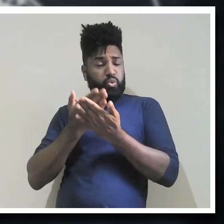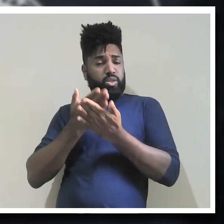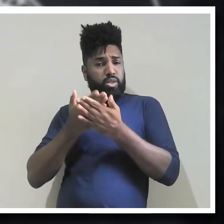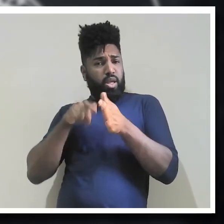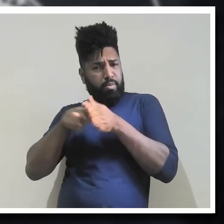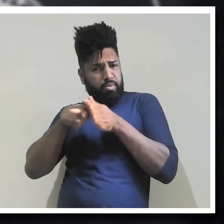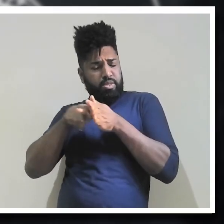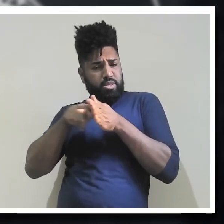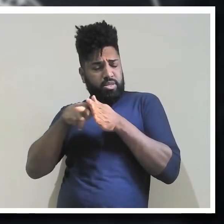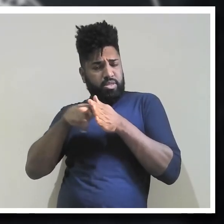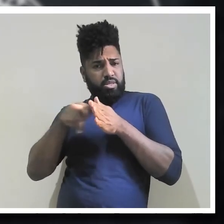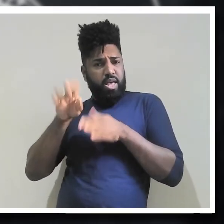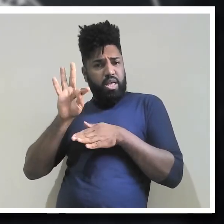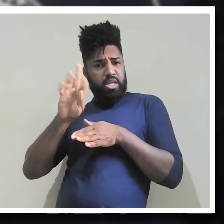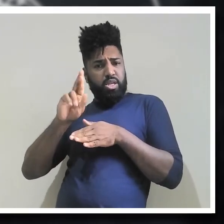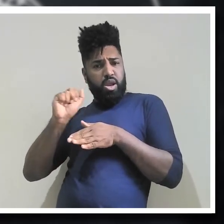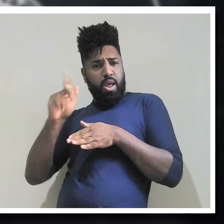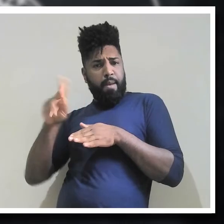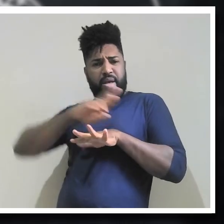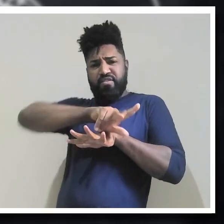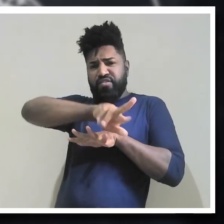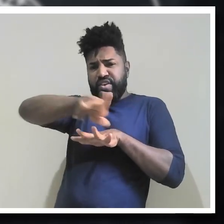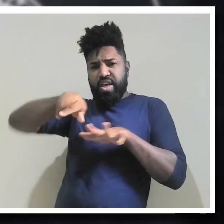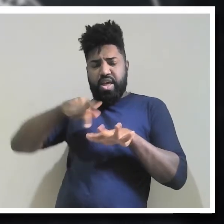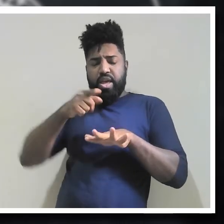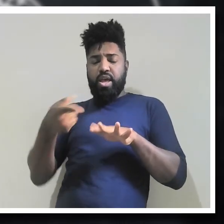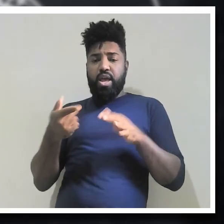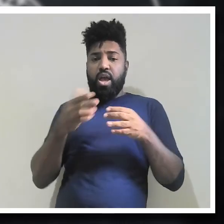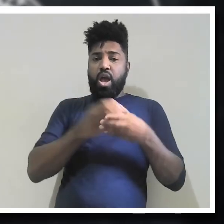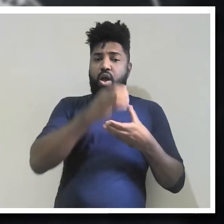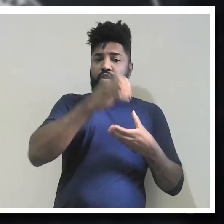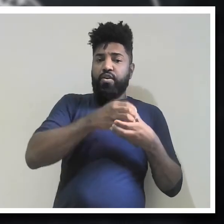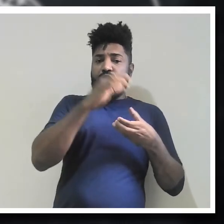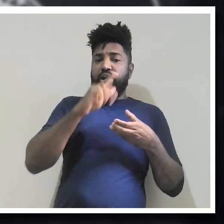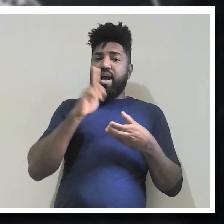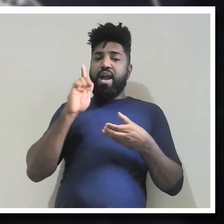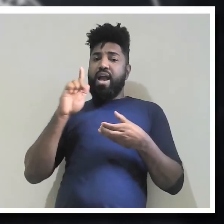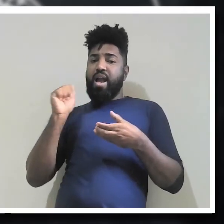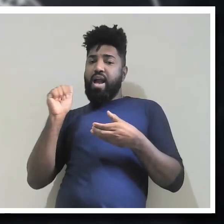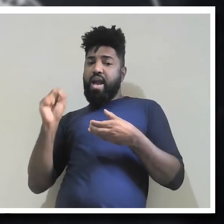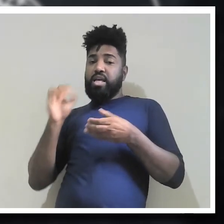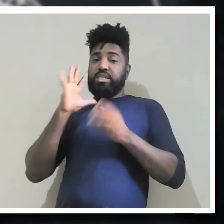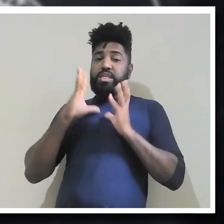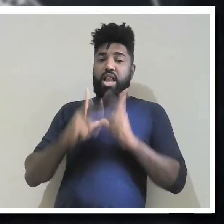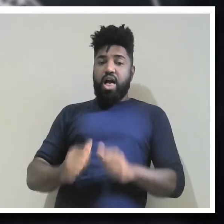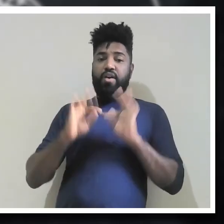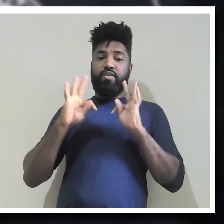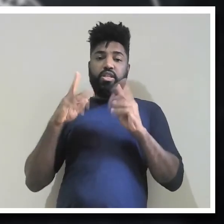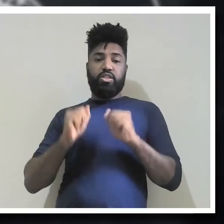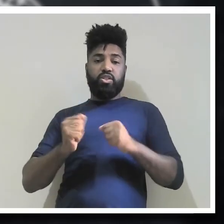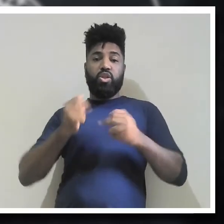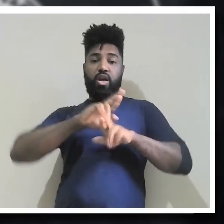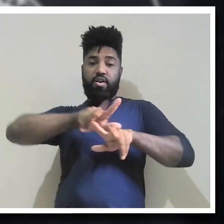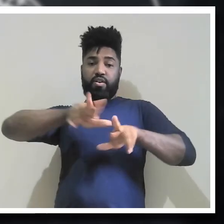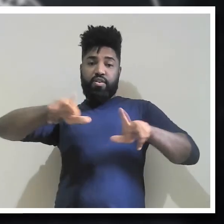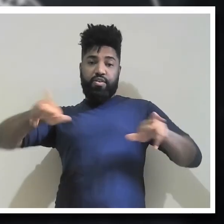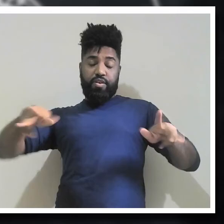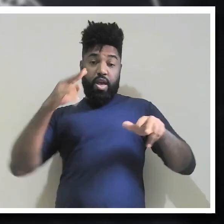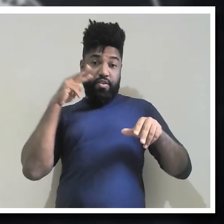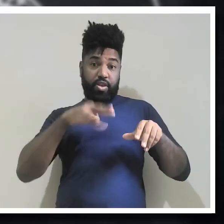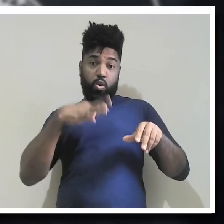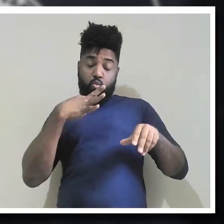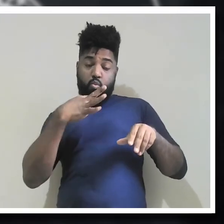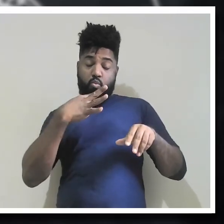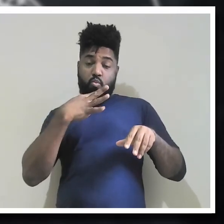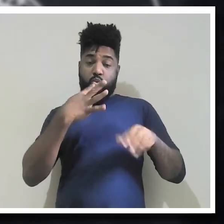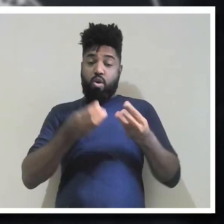de trap feitos com os frascos lavadores de gases. Se você conhecer a natureza do gás que você está trabalhando, então você pode fazer um